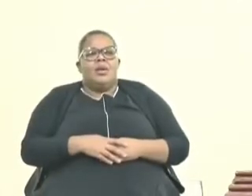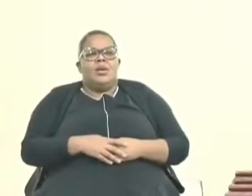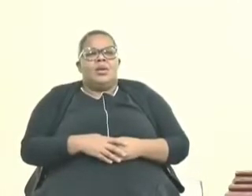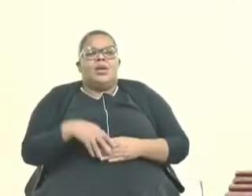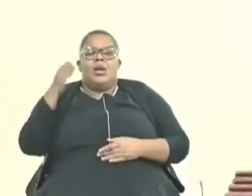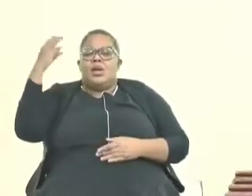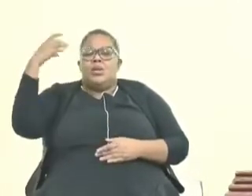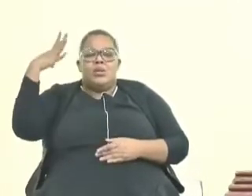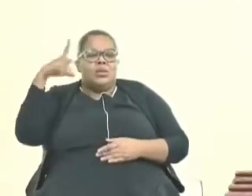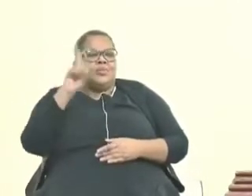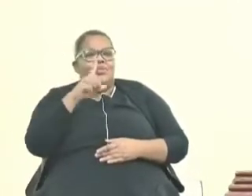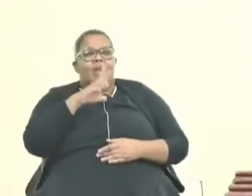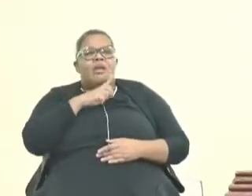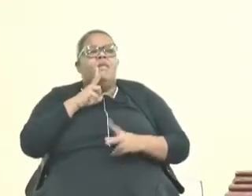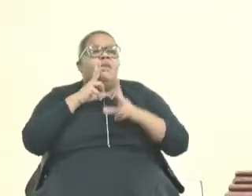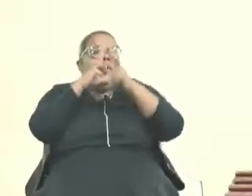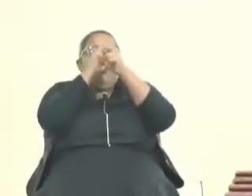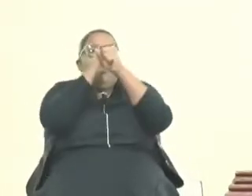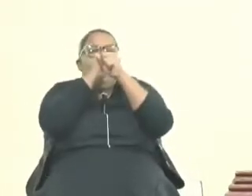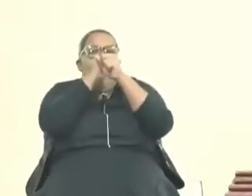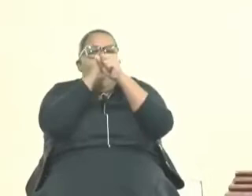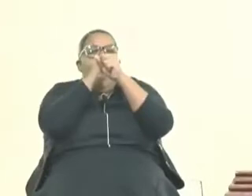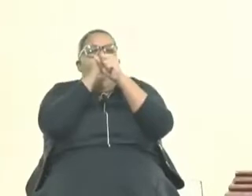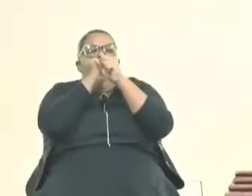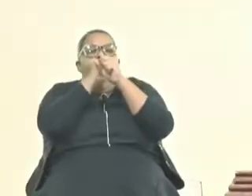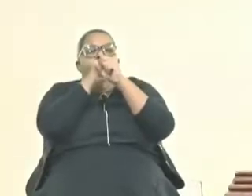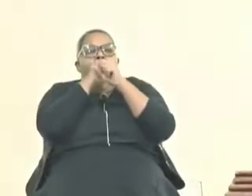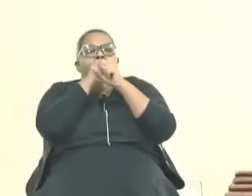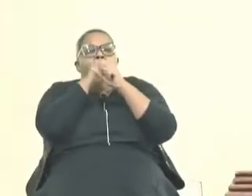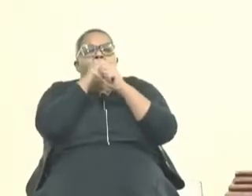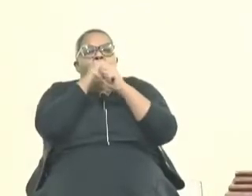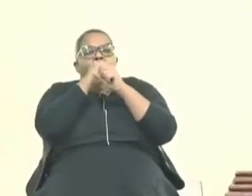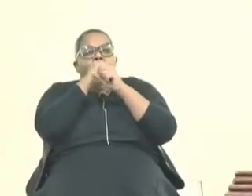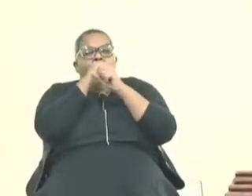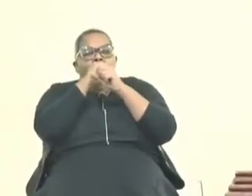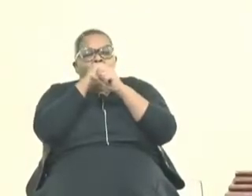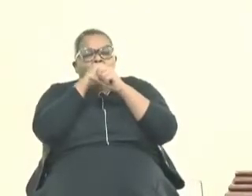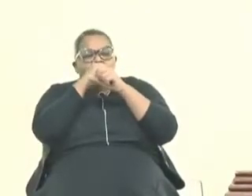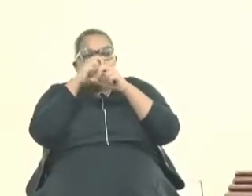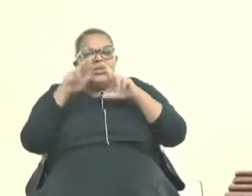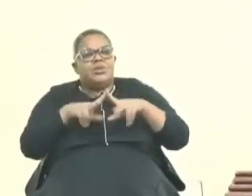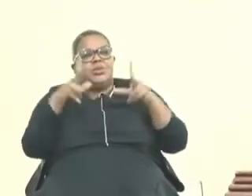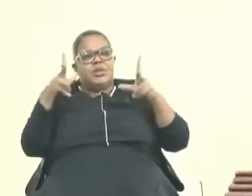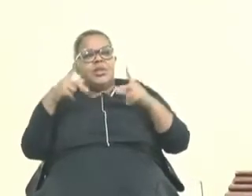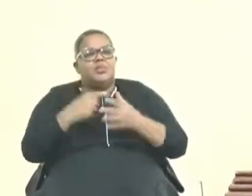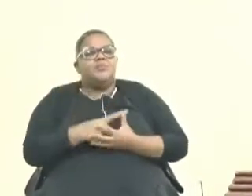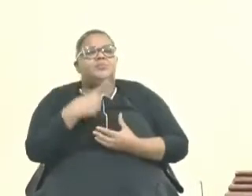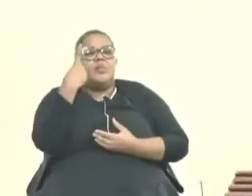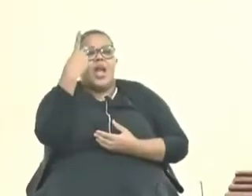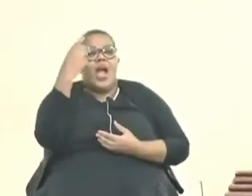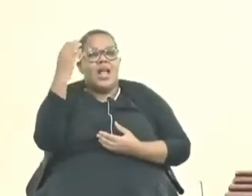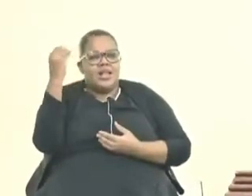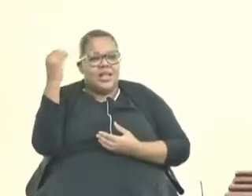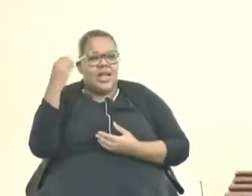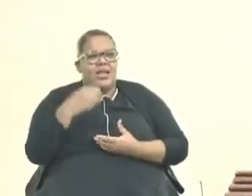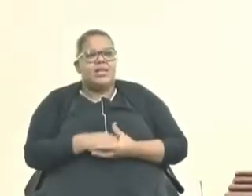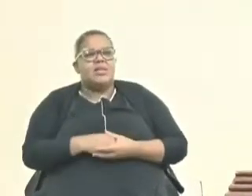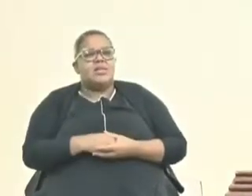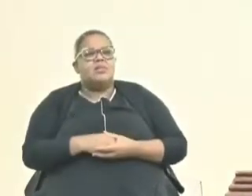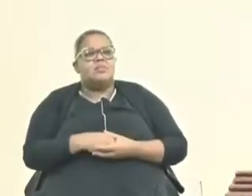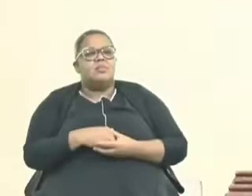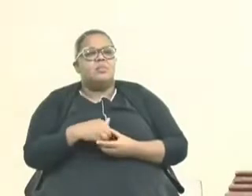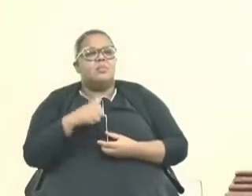na parinda mas não tem azeite e esse é diferente você se lembra das lamparinas das dez virgens eram dez virgens